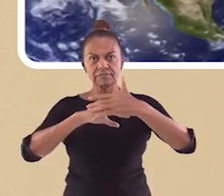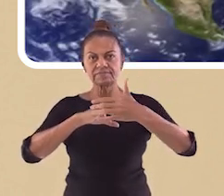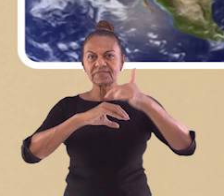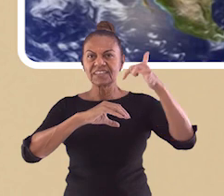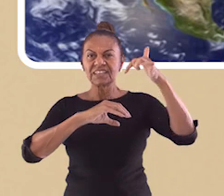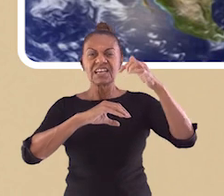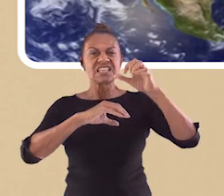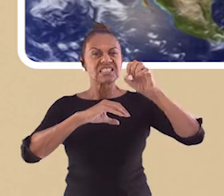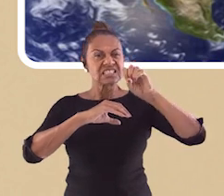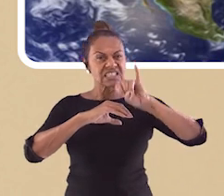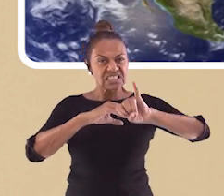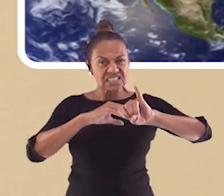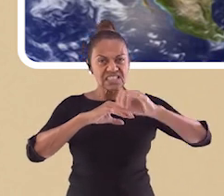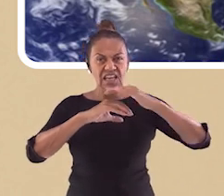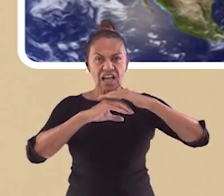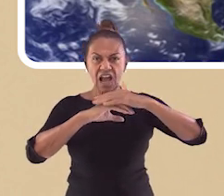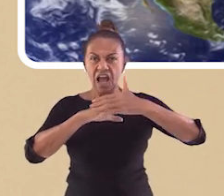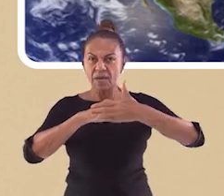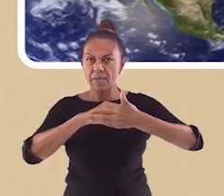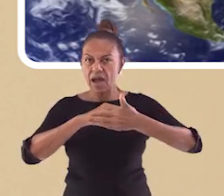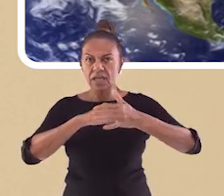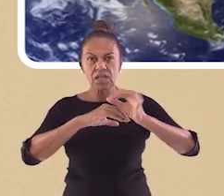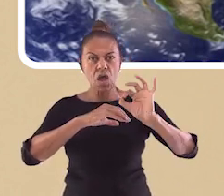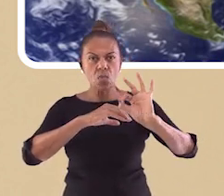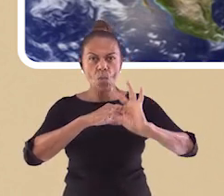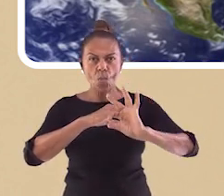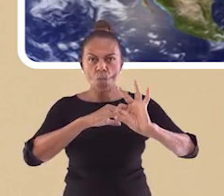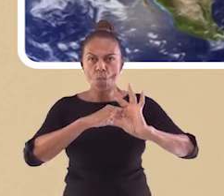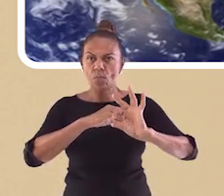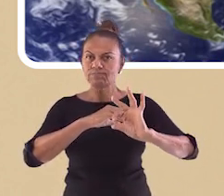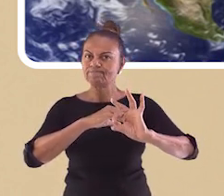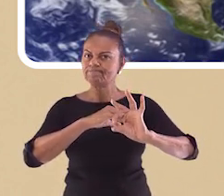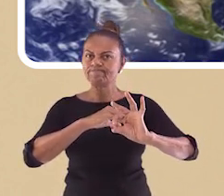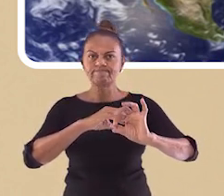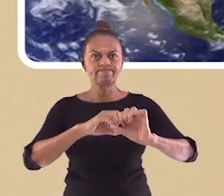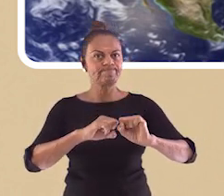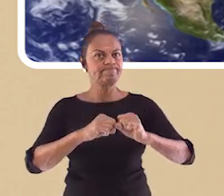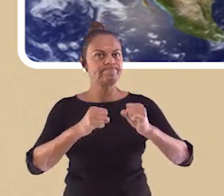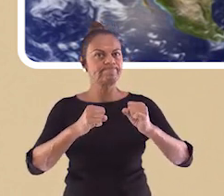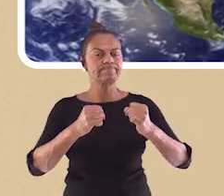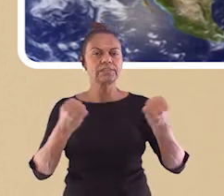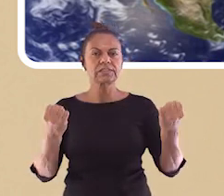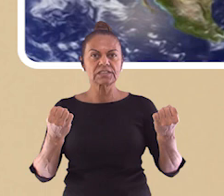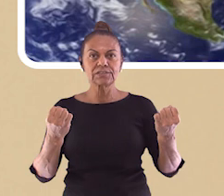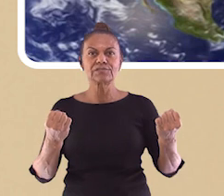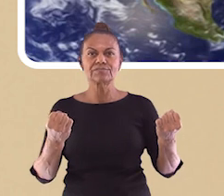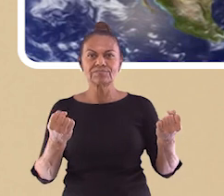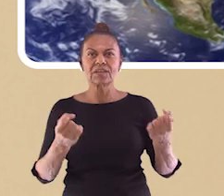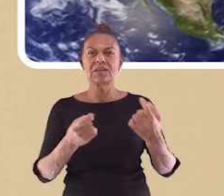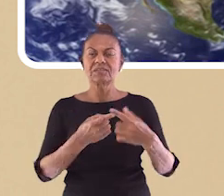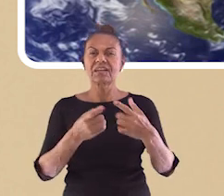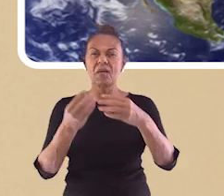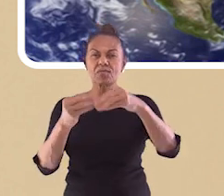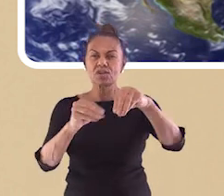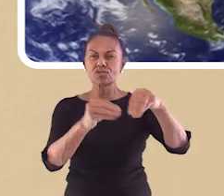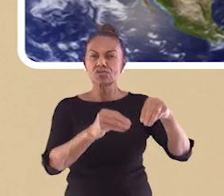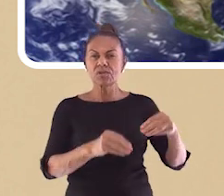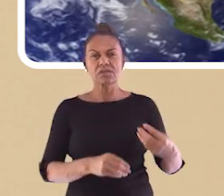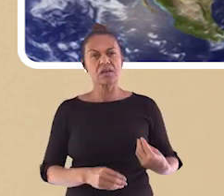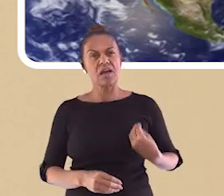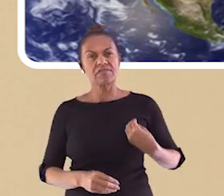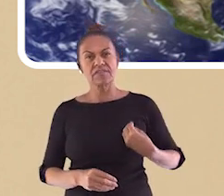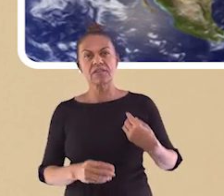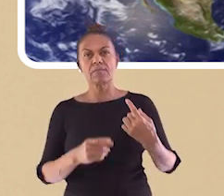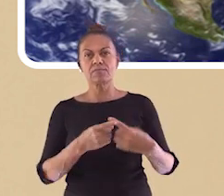ultravioletas provenientes do Sol. Sem essa camada, a quantidade desses raios que atingiria a Terra seria muito maior, o que